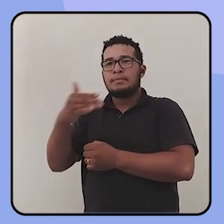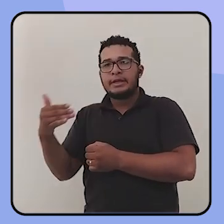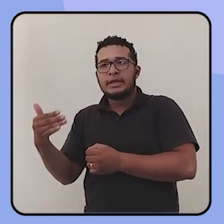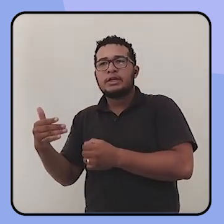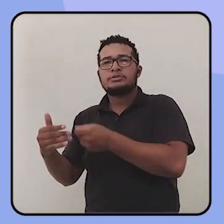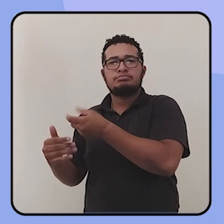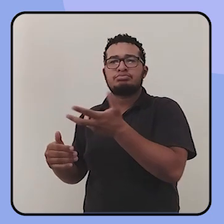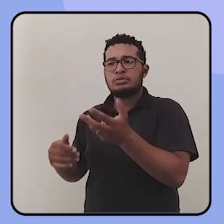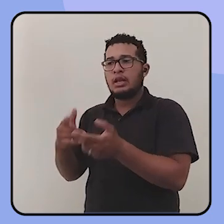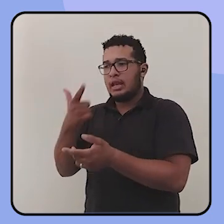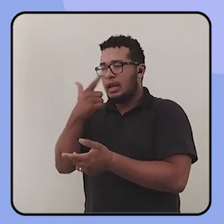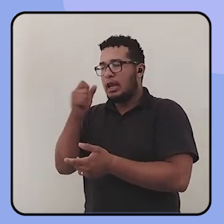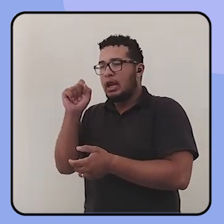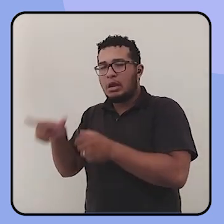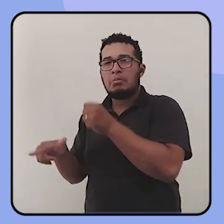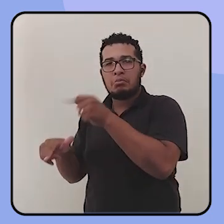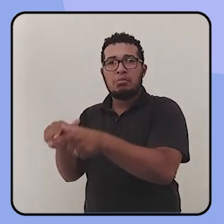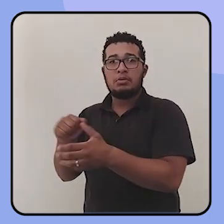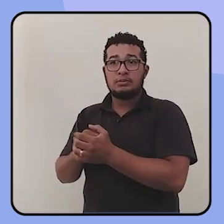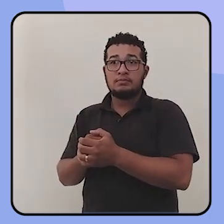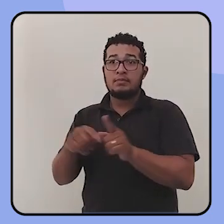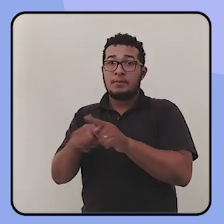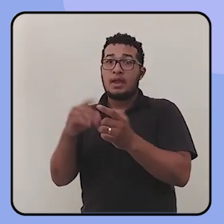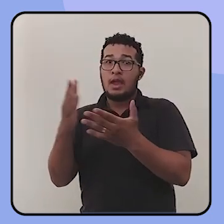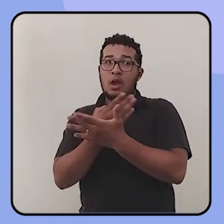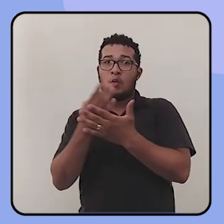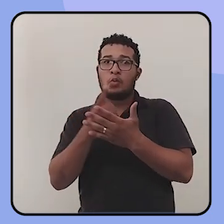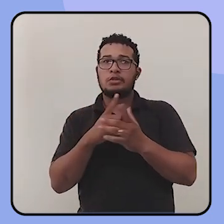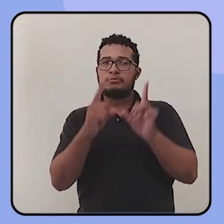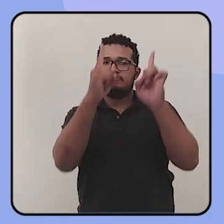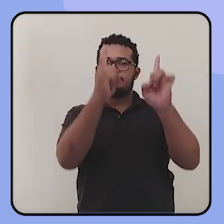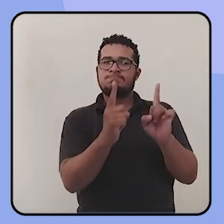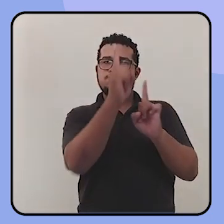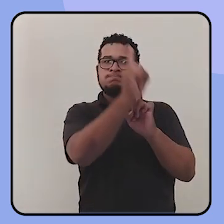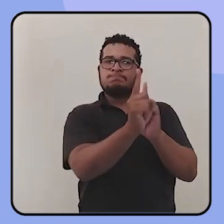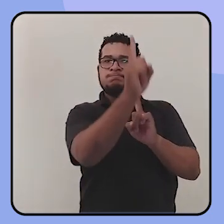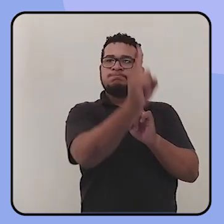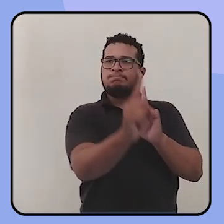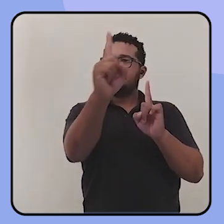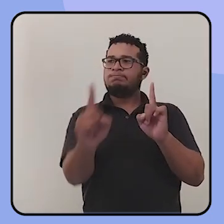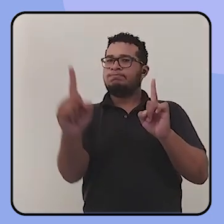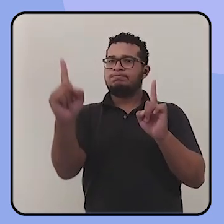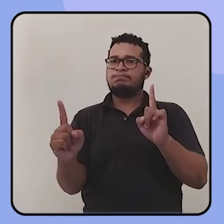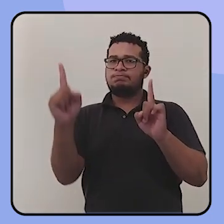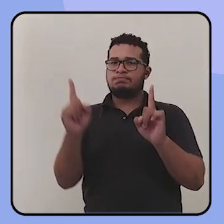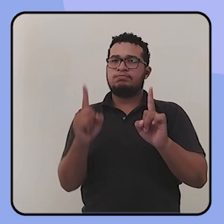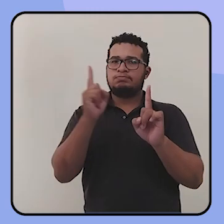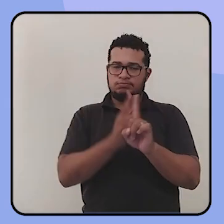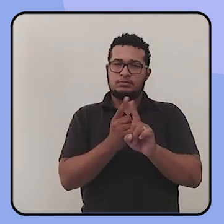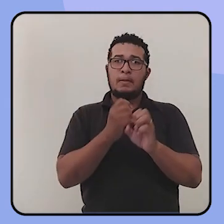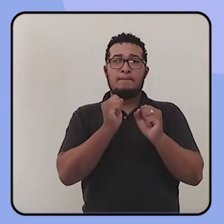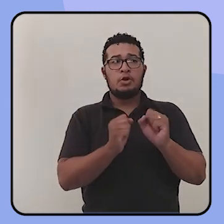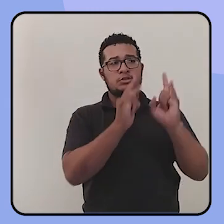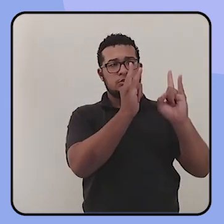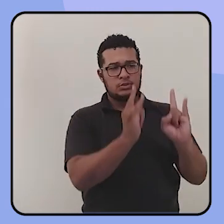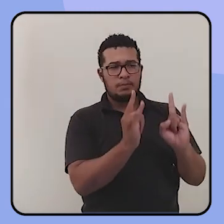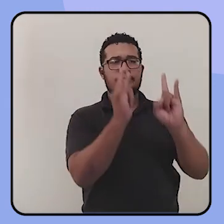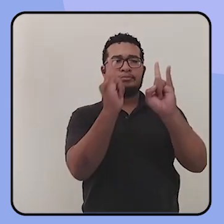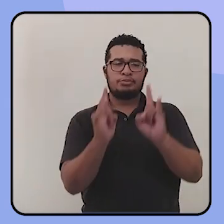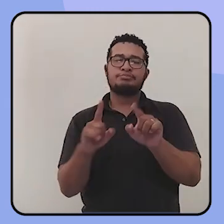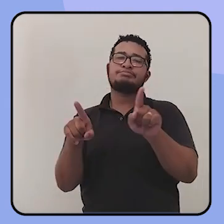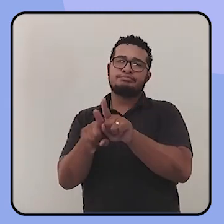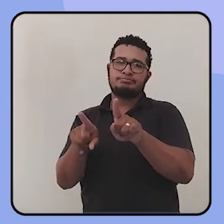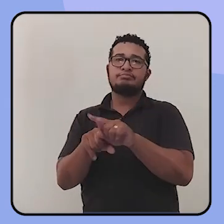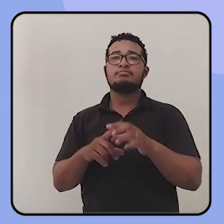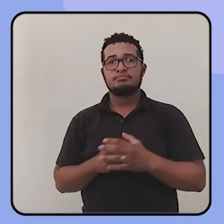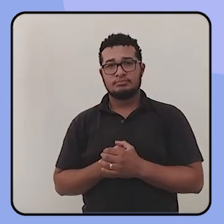peixes, habitacionais, áreas delimitadas com estacas e cerimoniais, sepultamentos simples ou múltiplos.